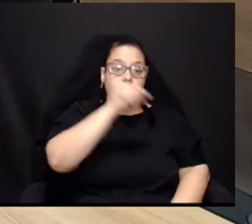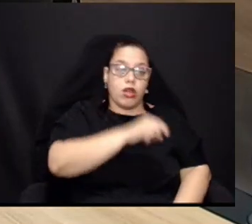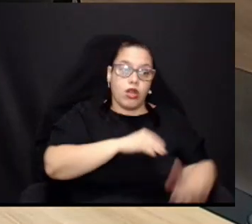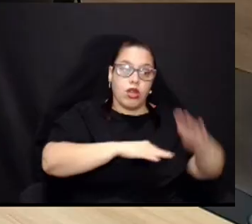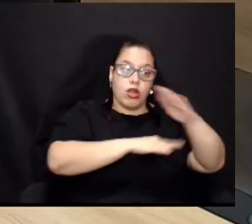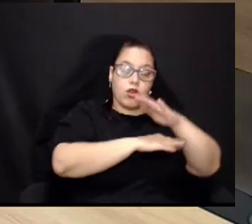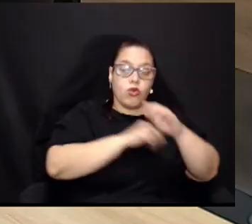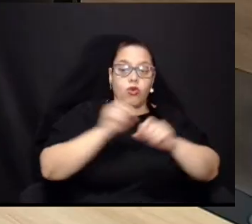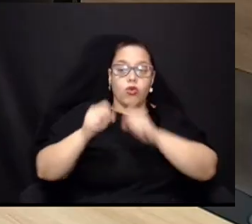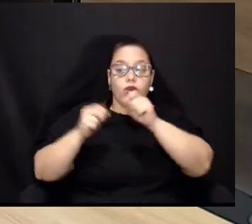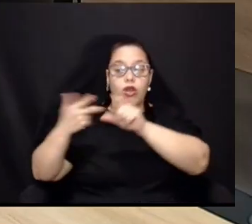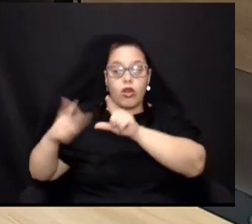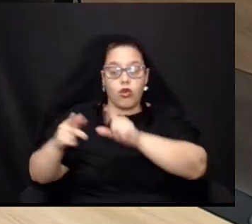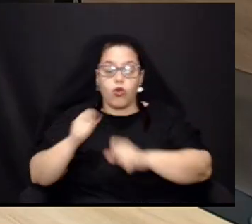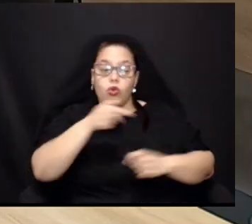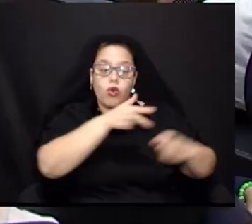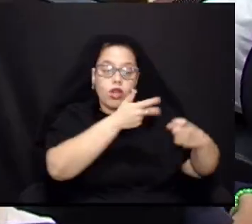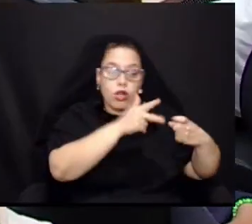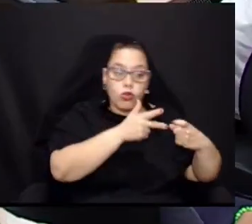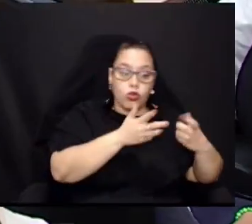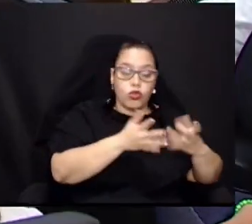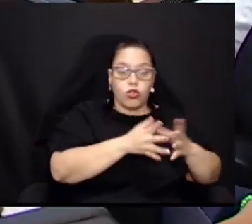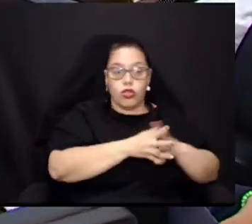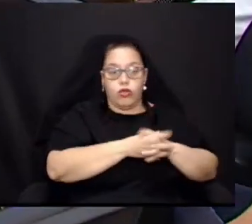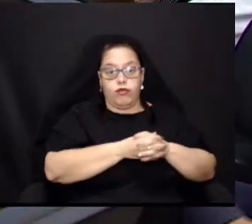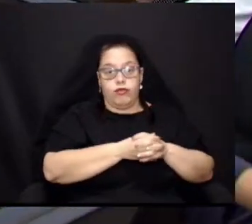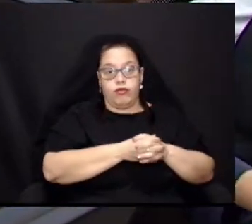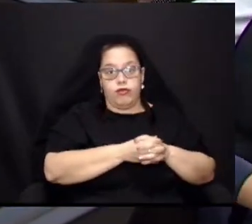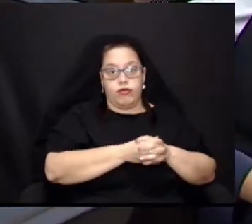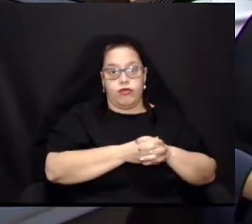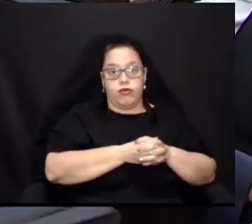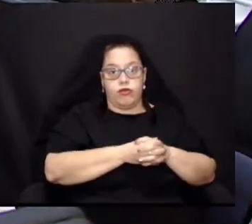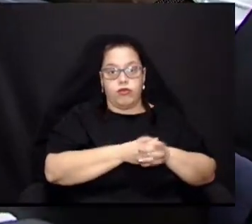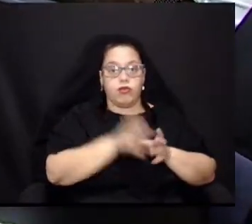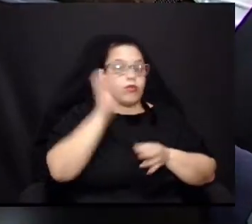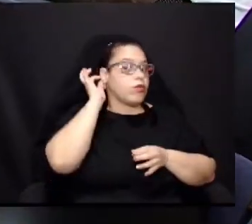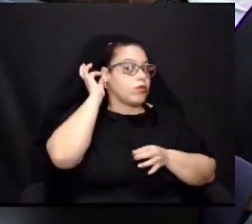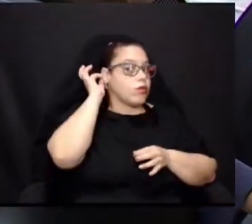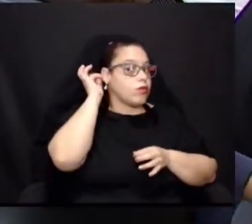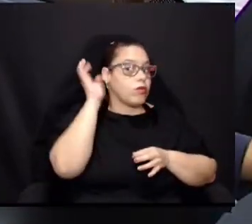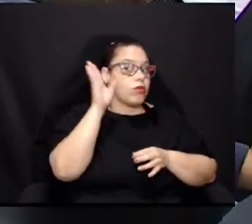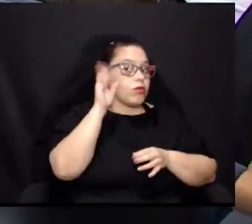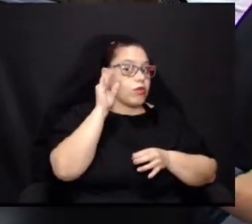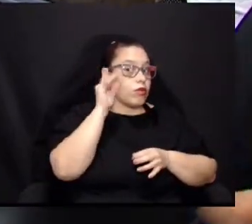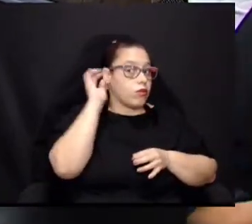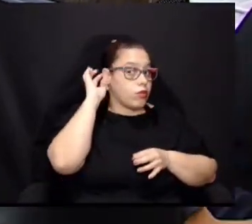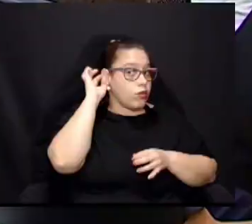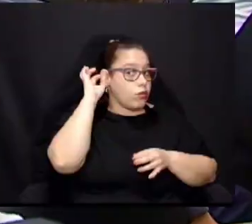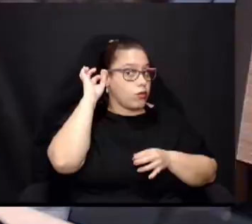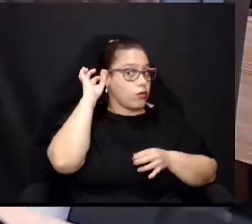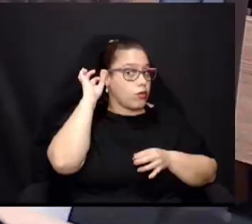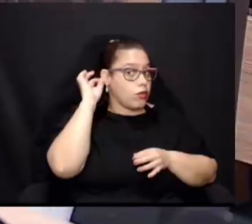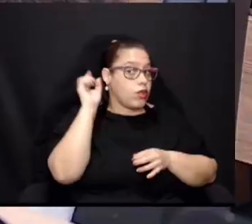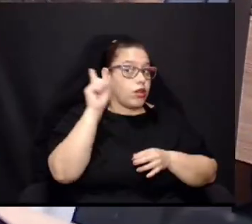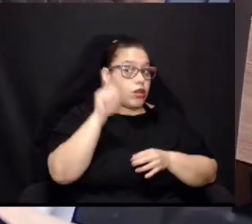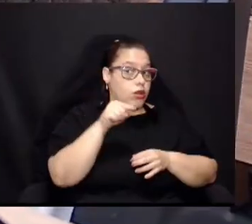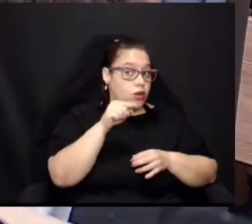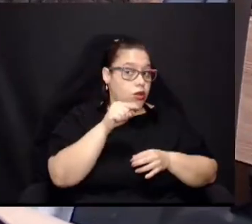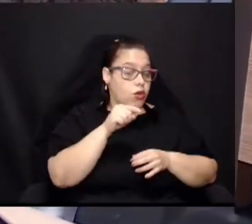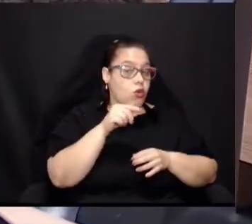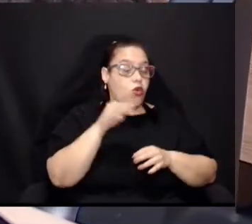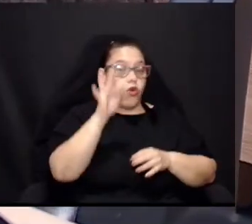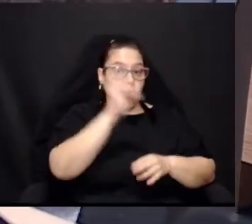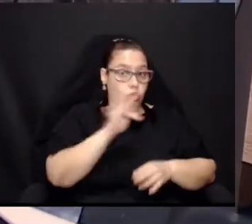que é executivo. E é muito curioso, e até, né, o que é federal, o que é estadual, o